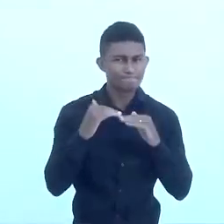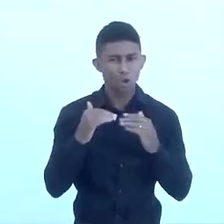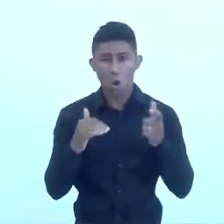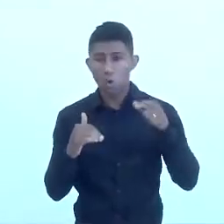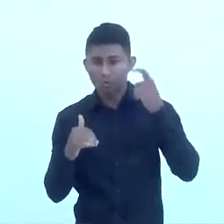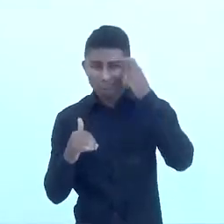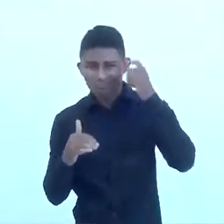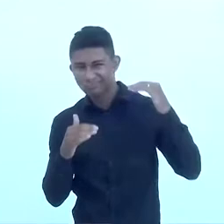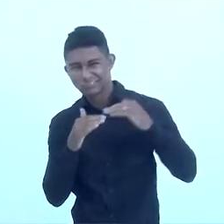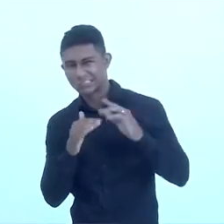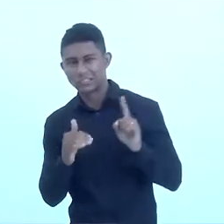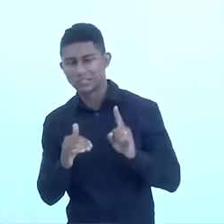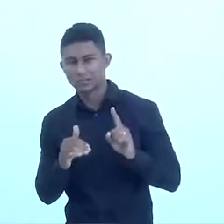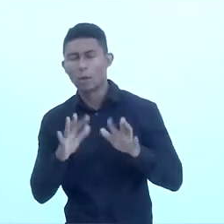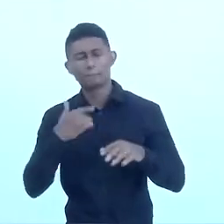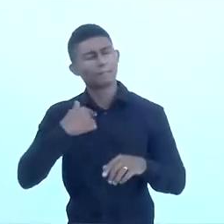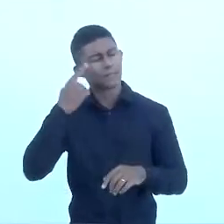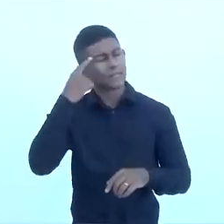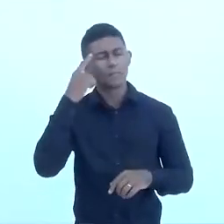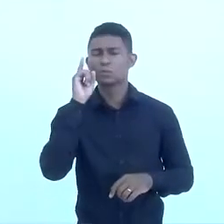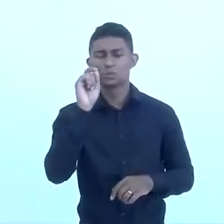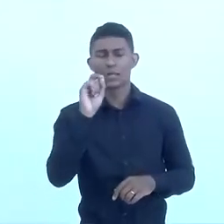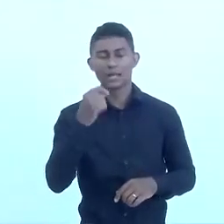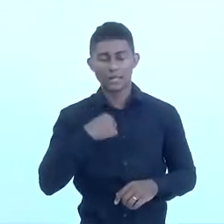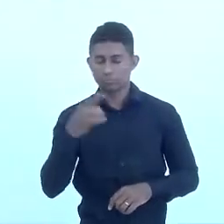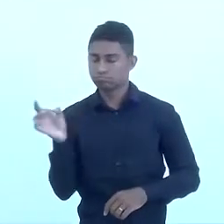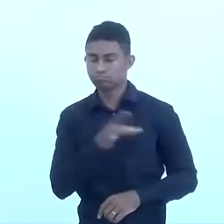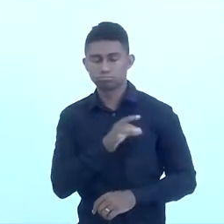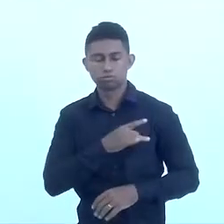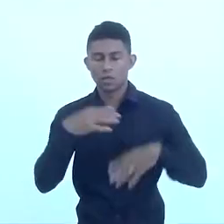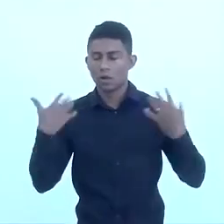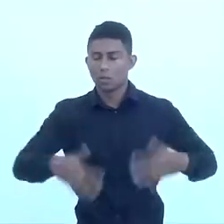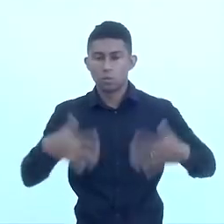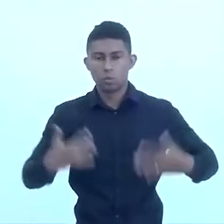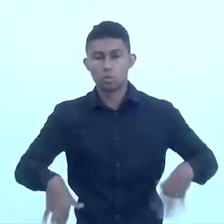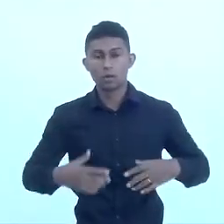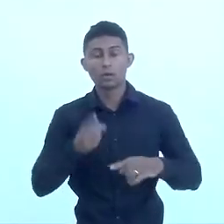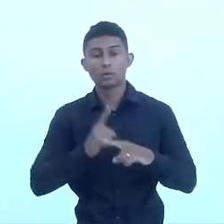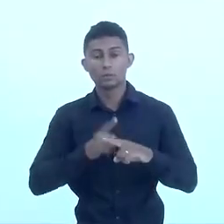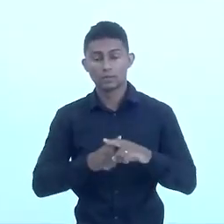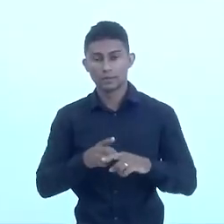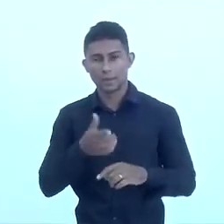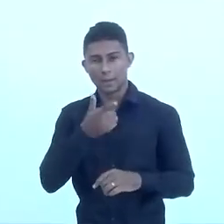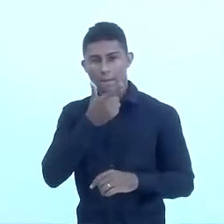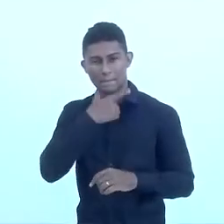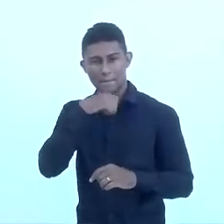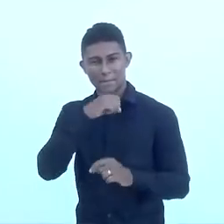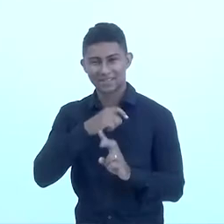as deficiências. Eu me lembro muito de ter um pavor, porque meu pai